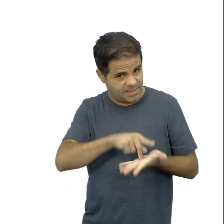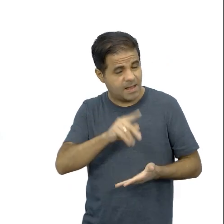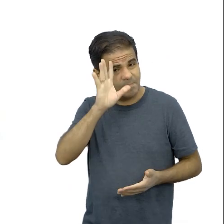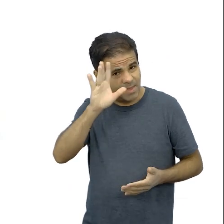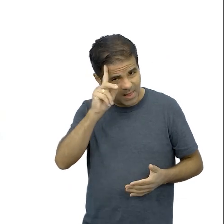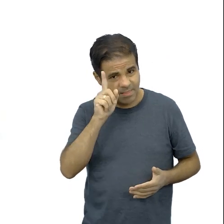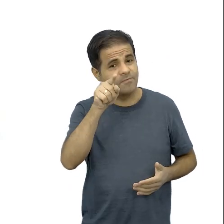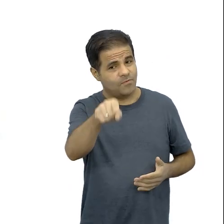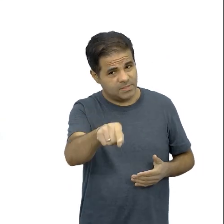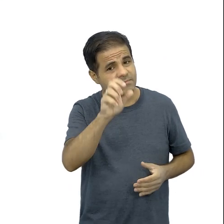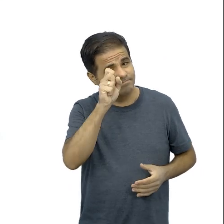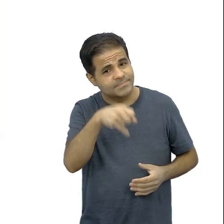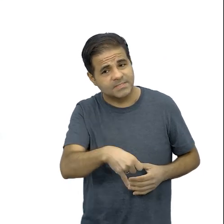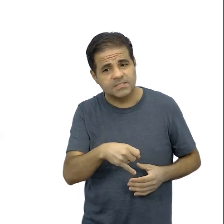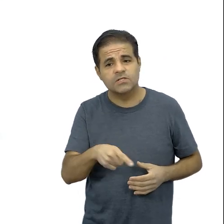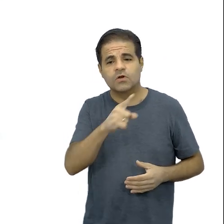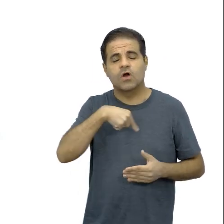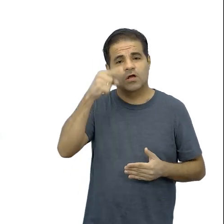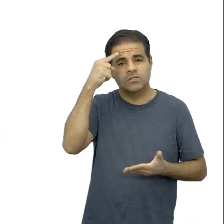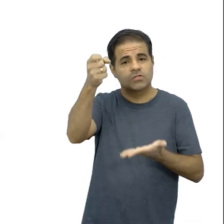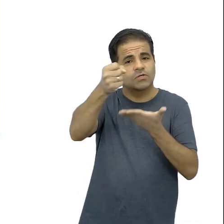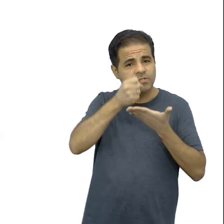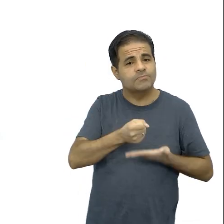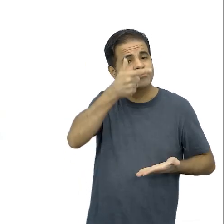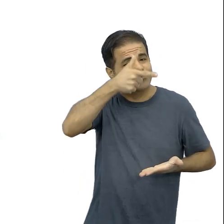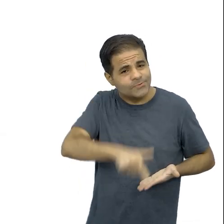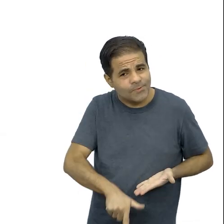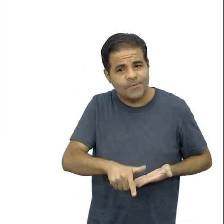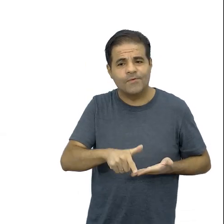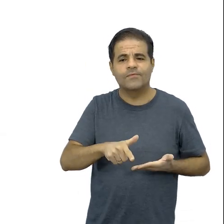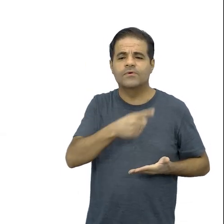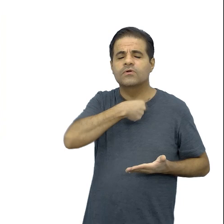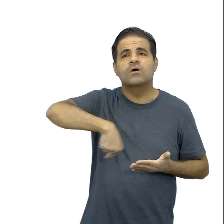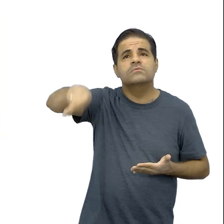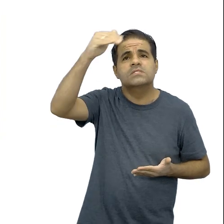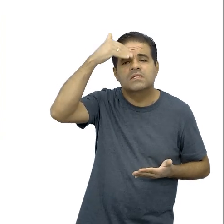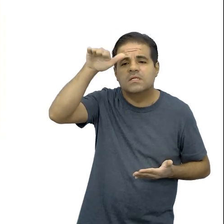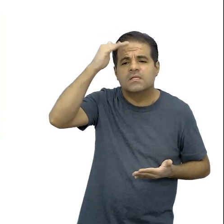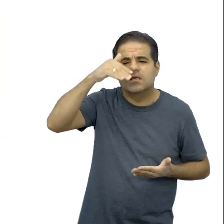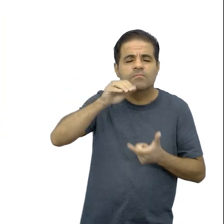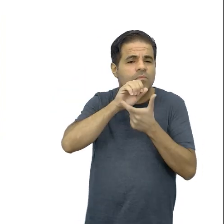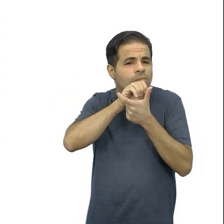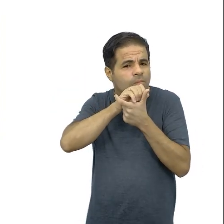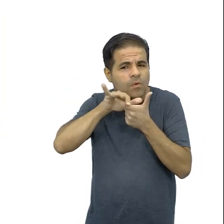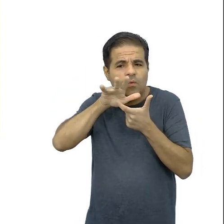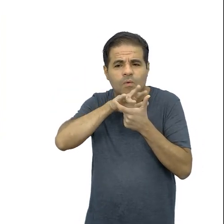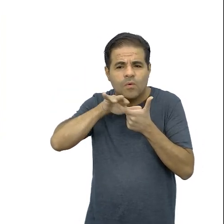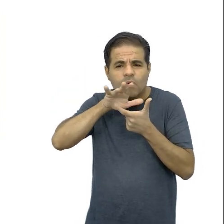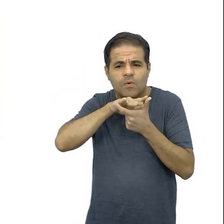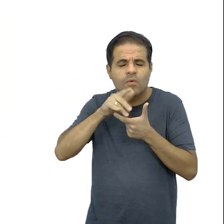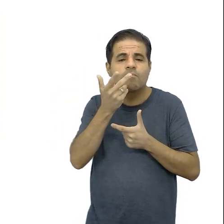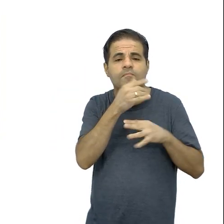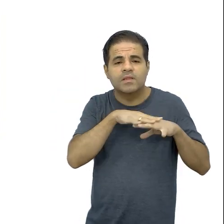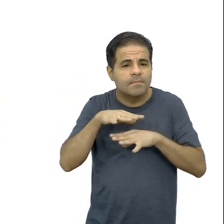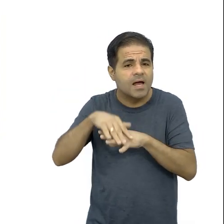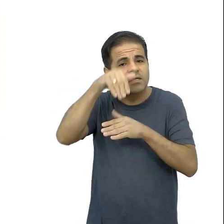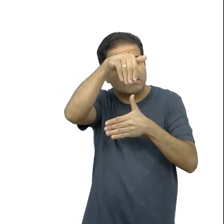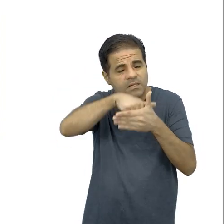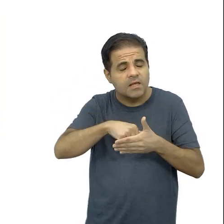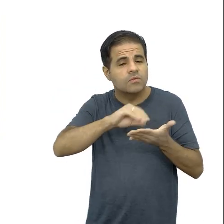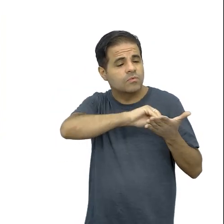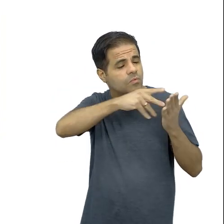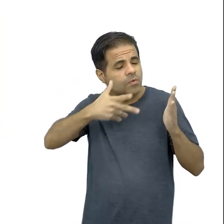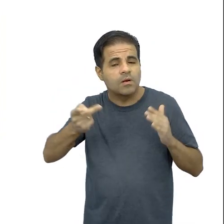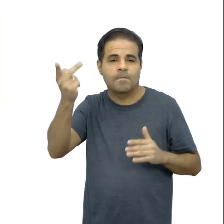verdade. Nós trouxemos, mais uma vez, o que nós entendemos como sendo letramento matemático dentro do